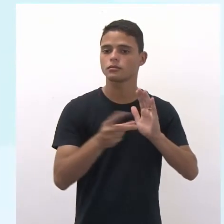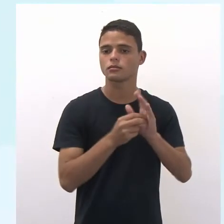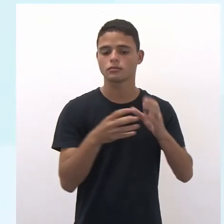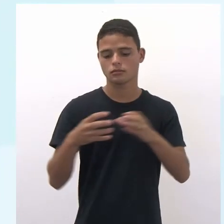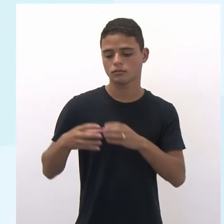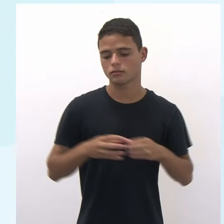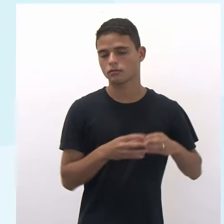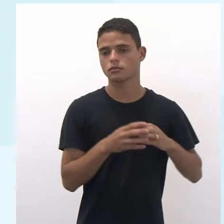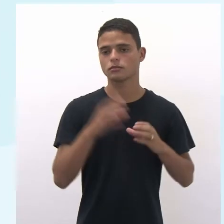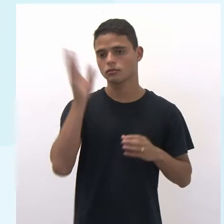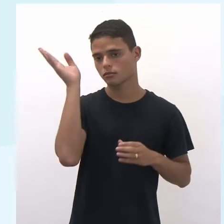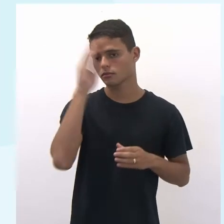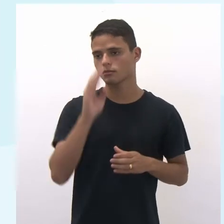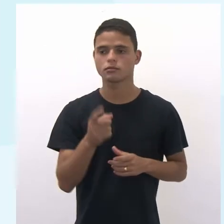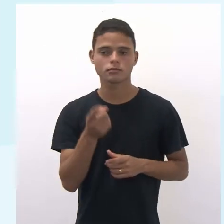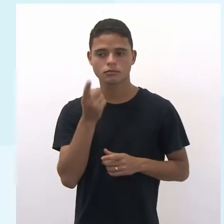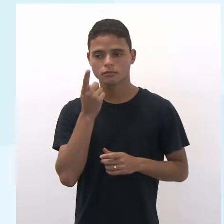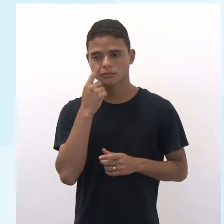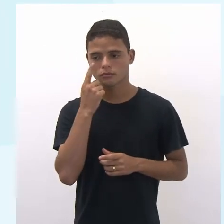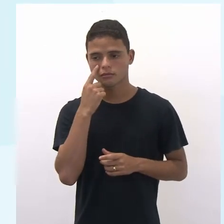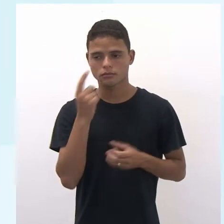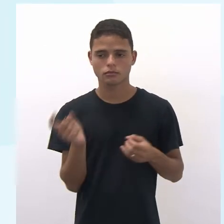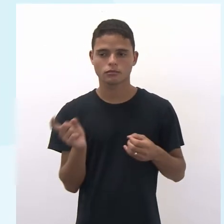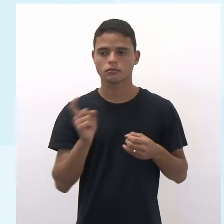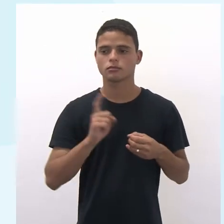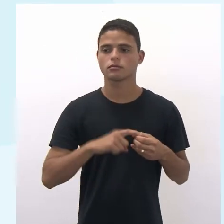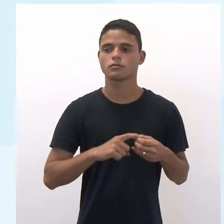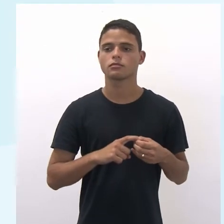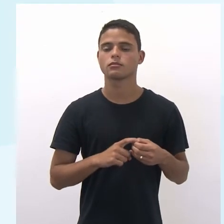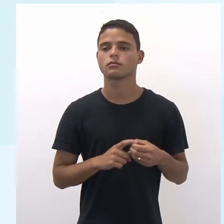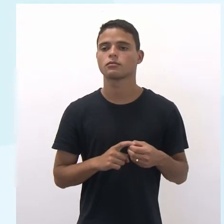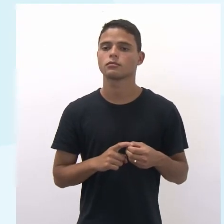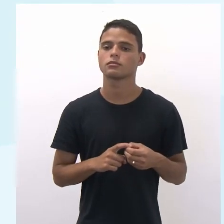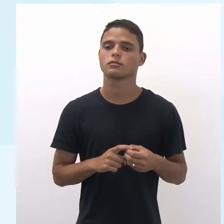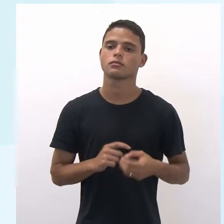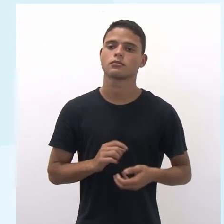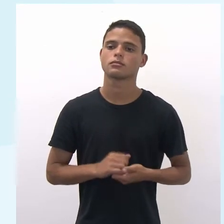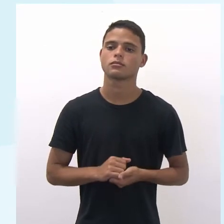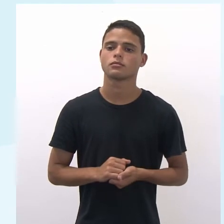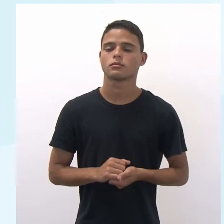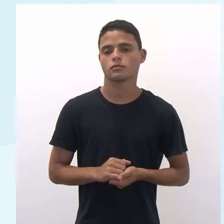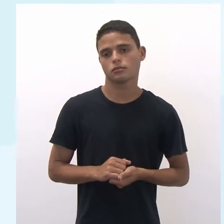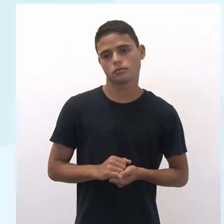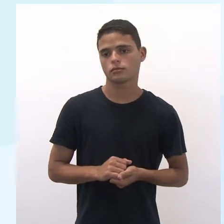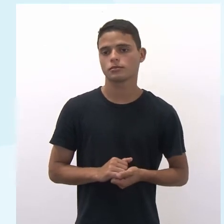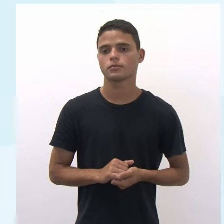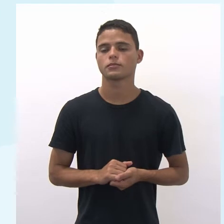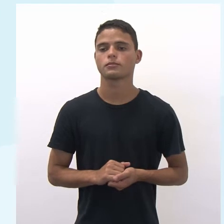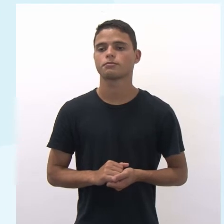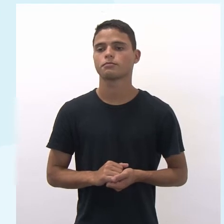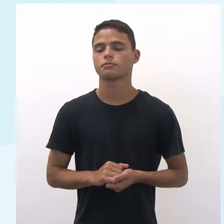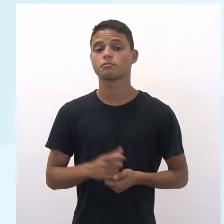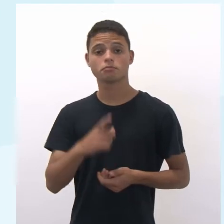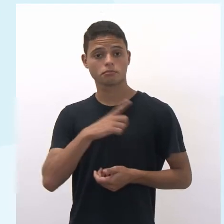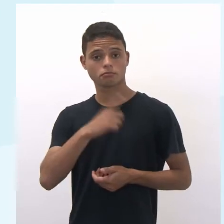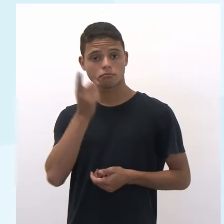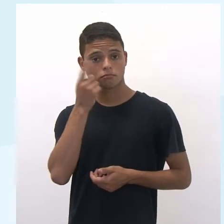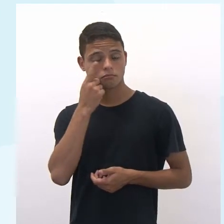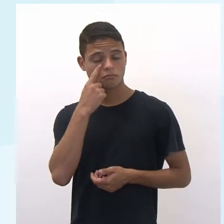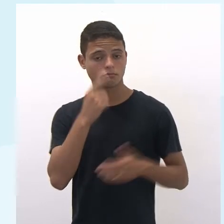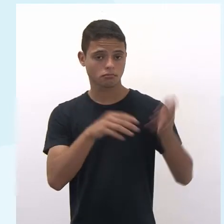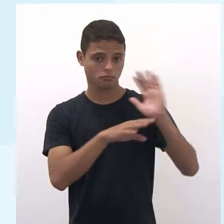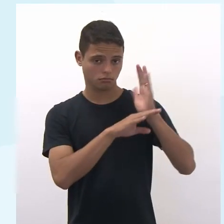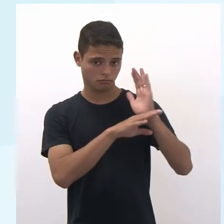brasileiras. Aqui, deixa eu só voltar, guerra comercial, isso. Tem, então, também aqui tem um vídeo lá